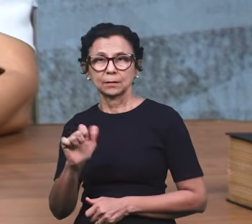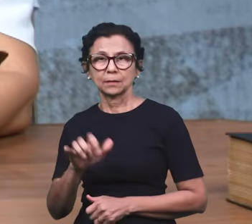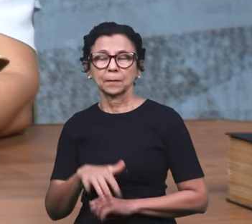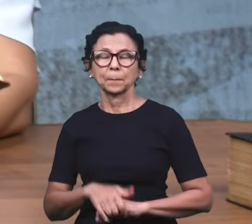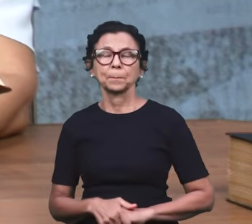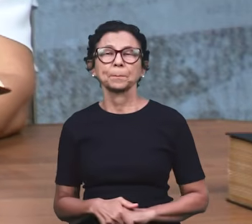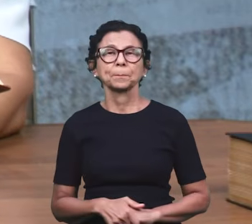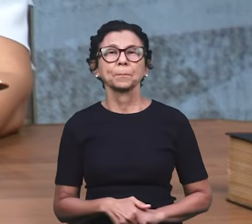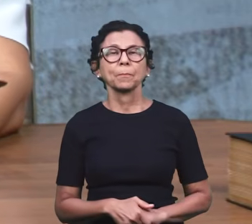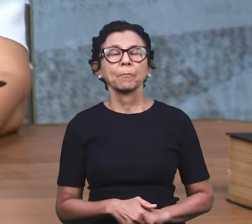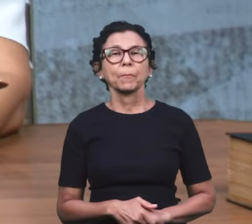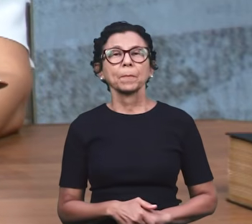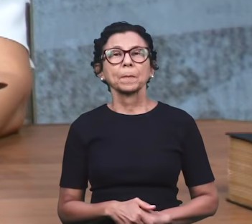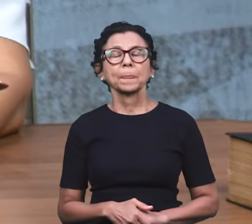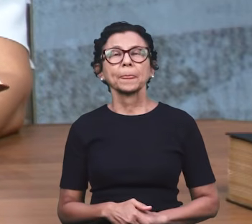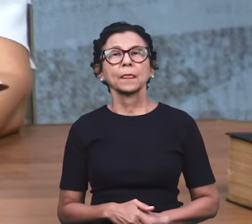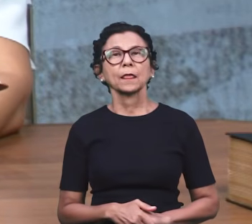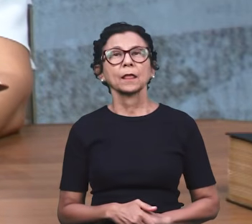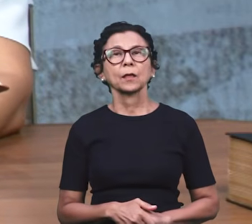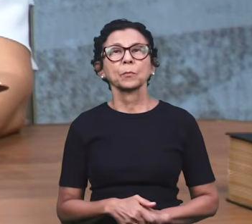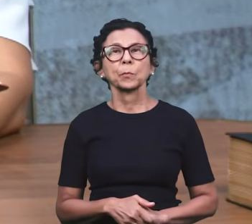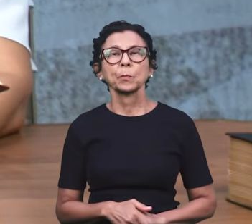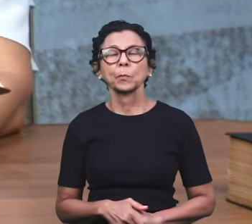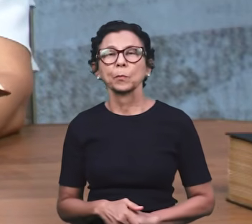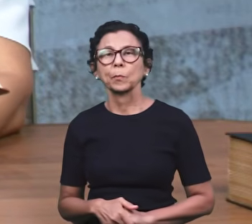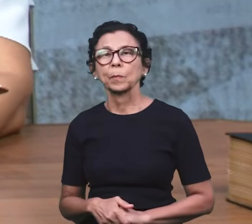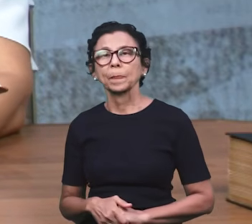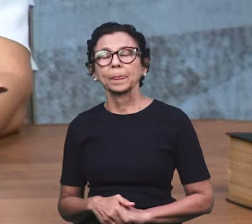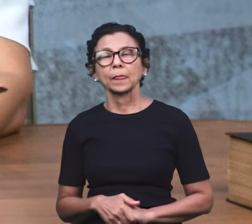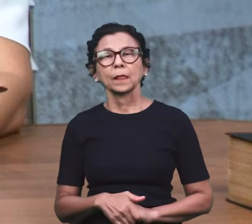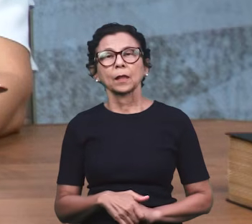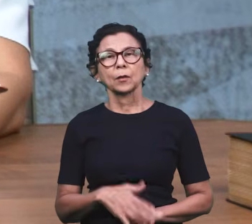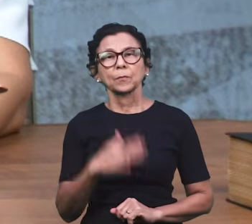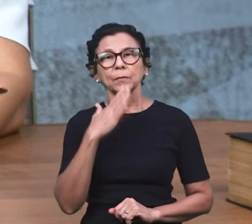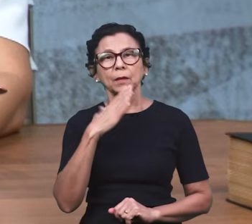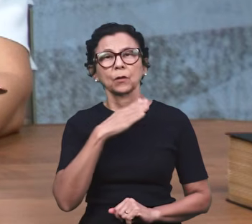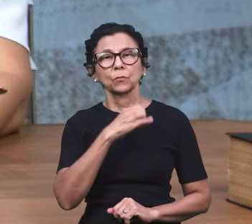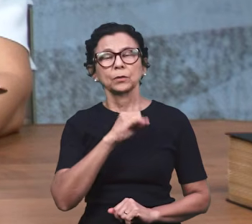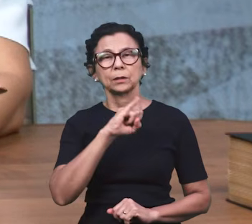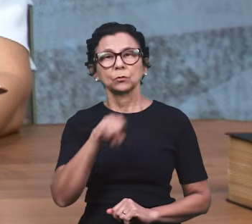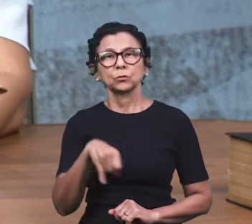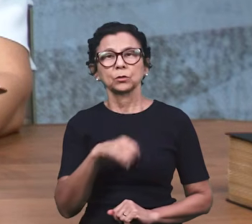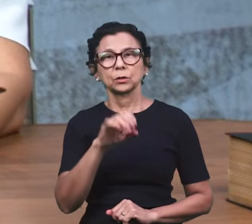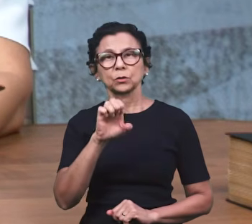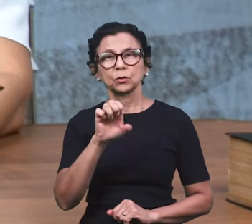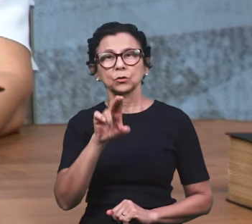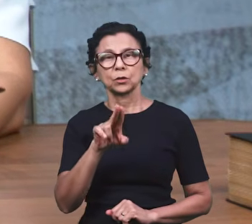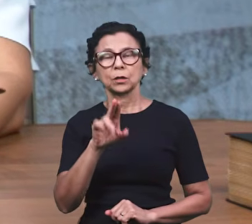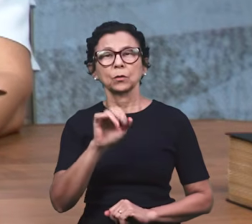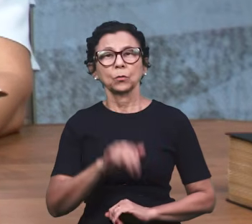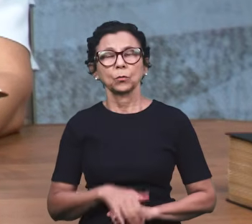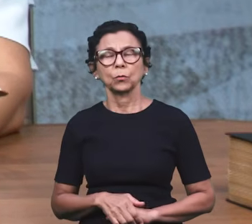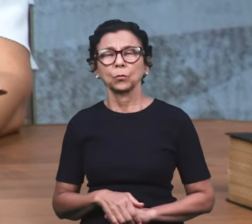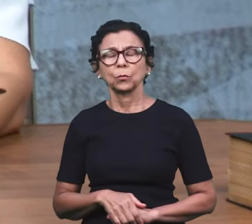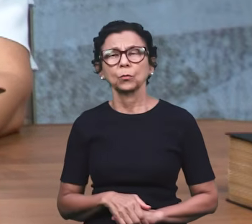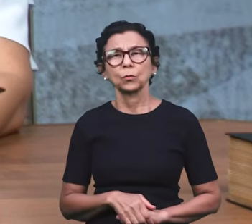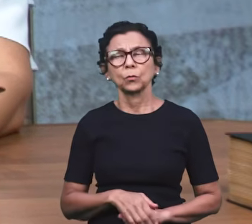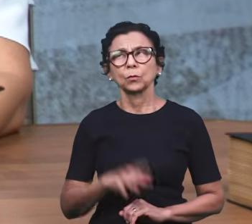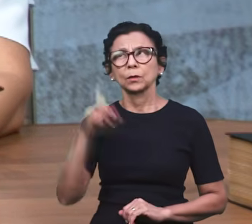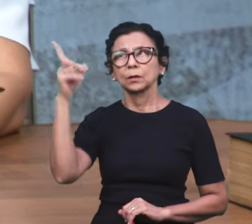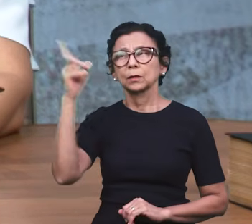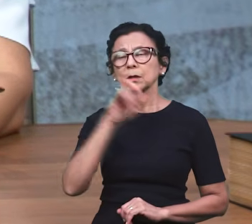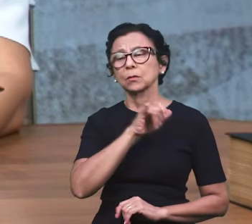Então, veio a palavra do Senhor a Jeú, filho de Anani, contra Baasa,